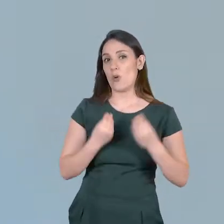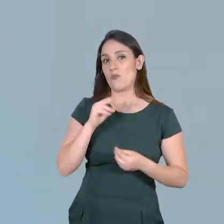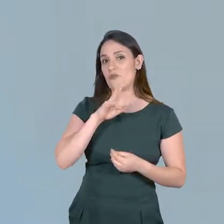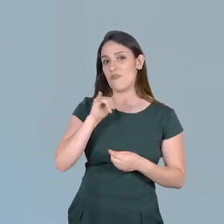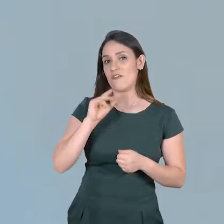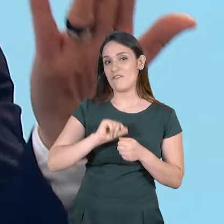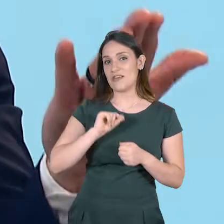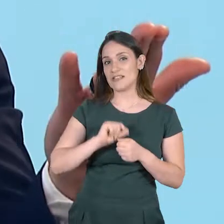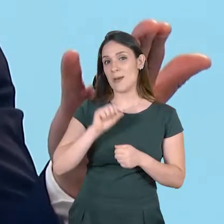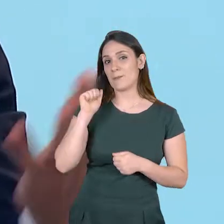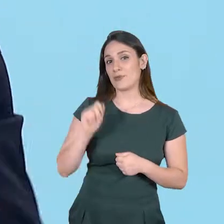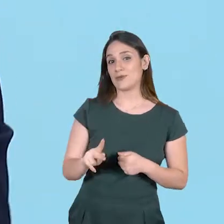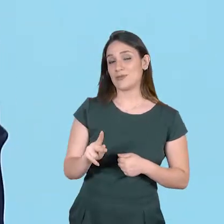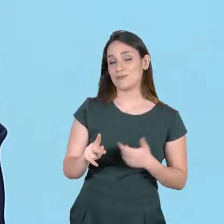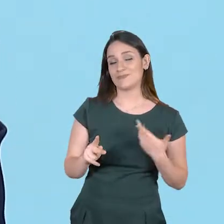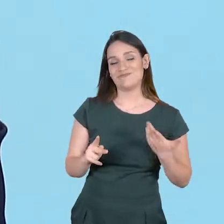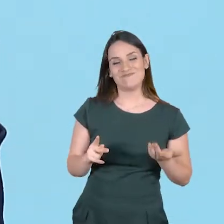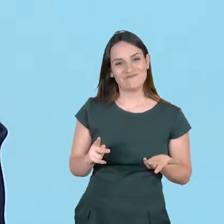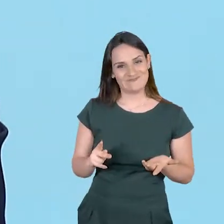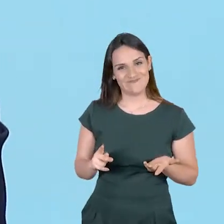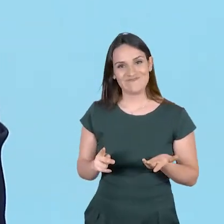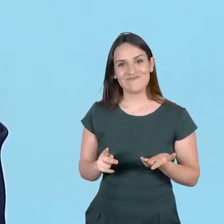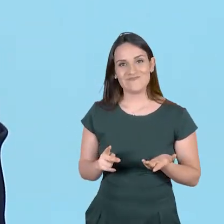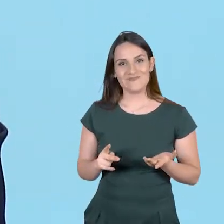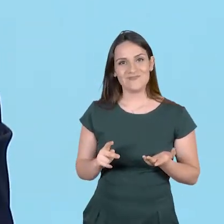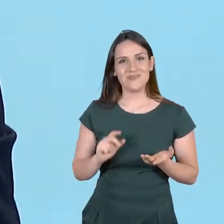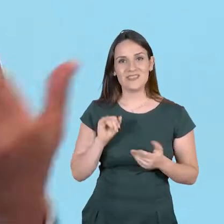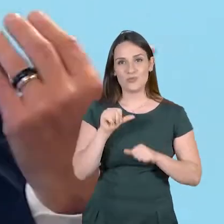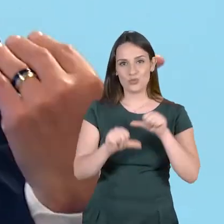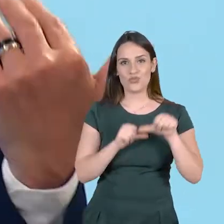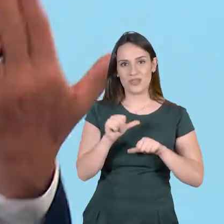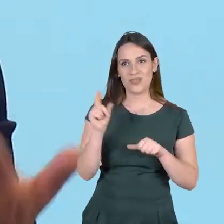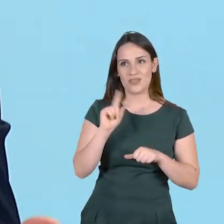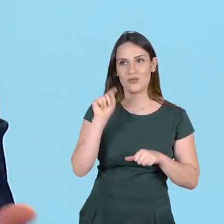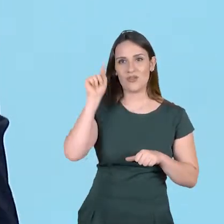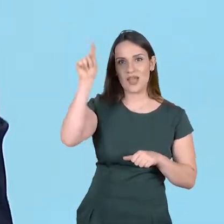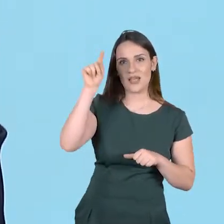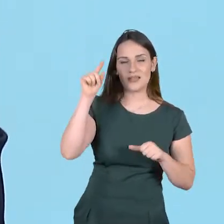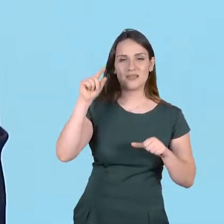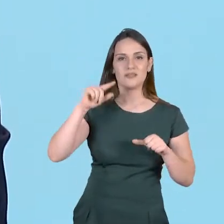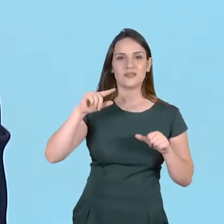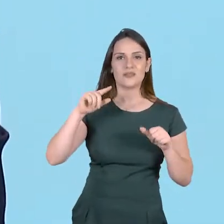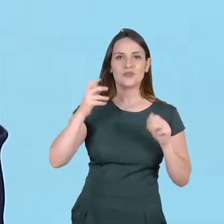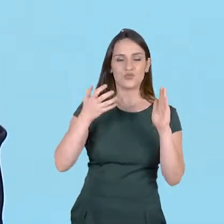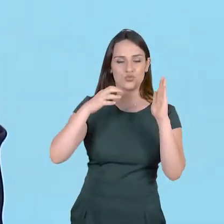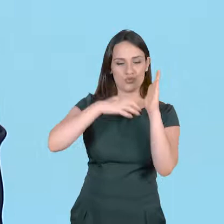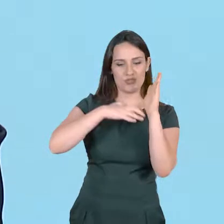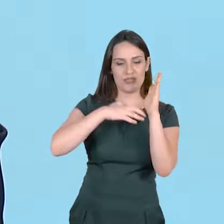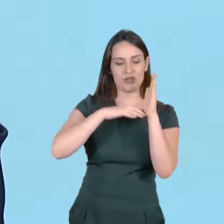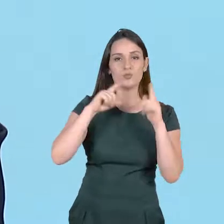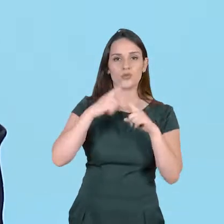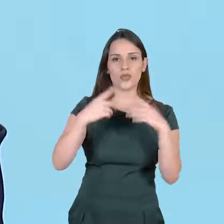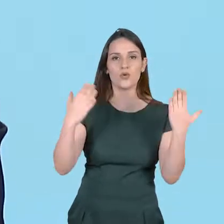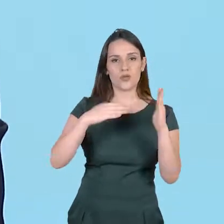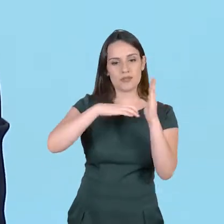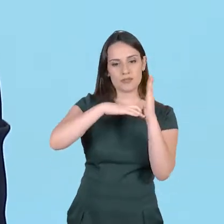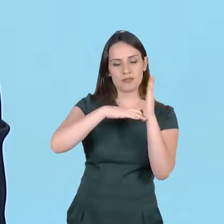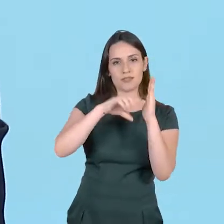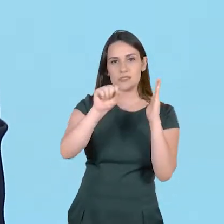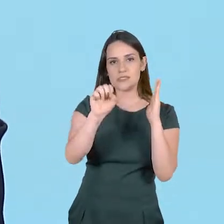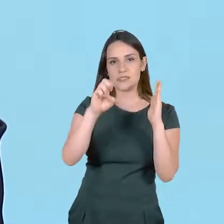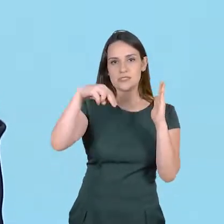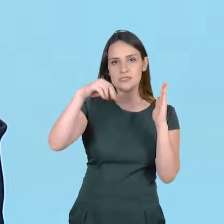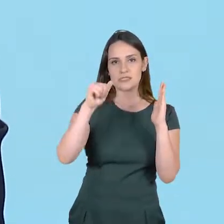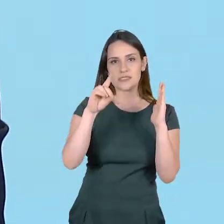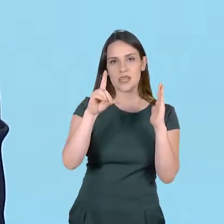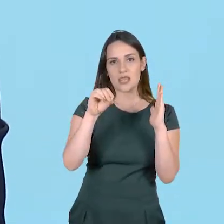se não for modificado no Senado, porque agora o projeto está sendo encaminhado para o Senado, né?